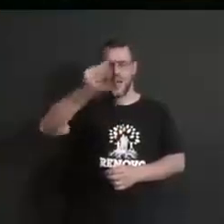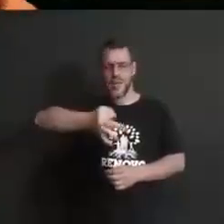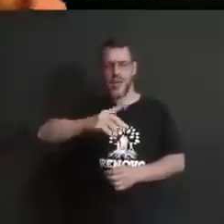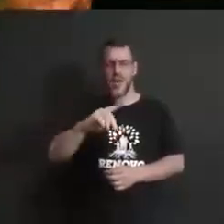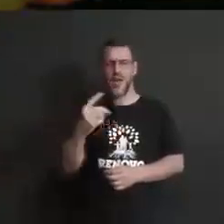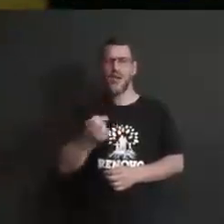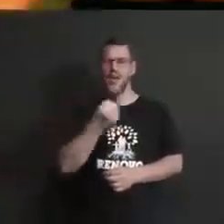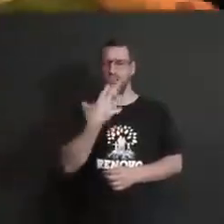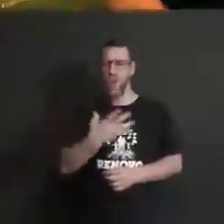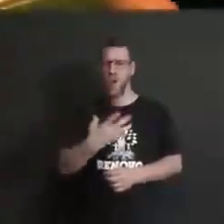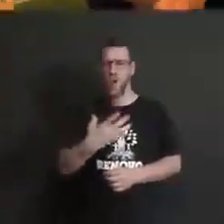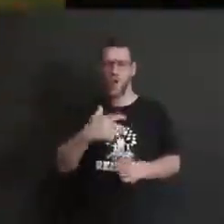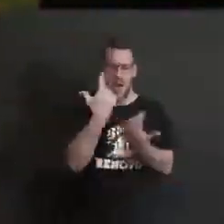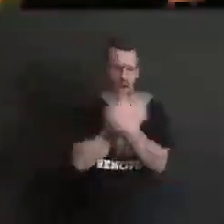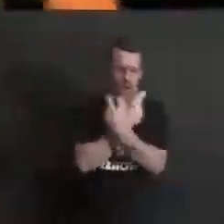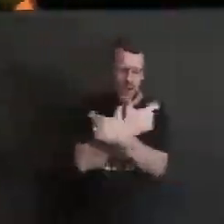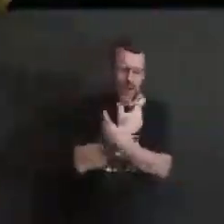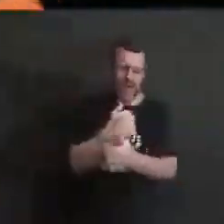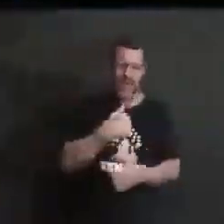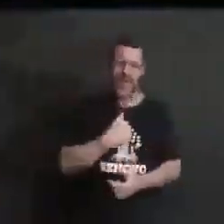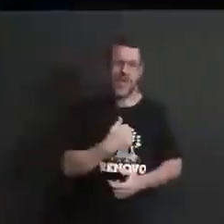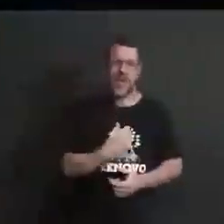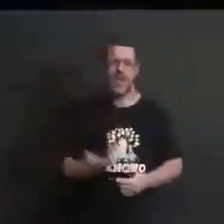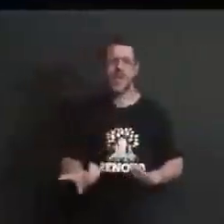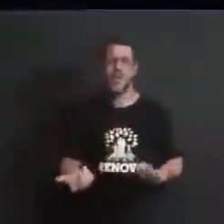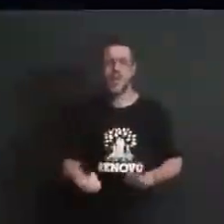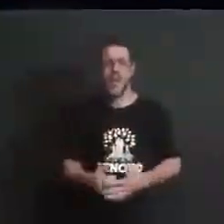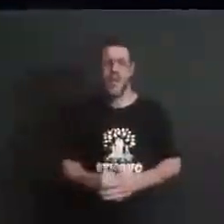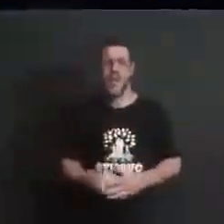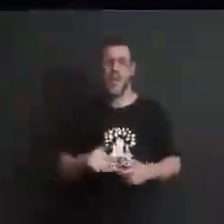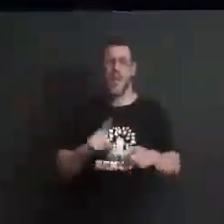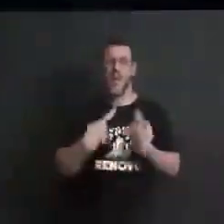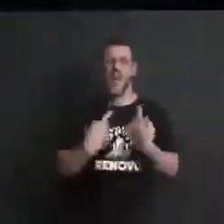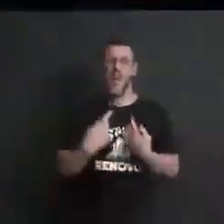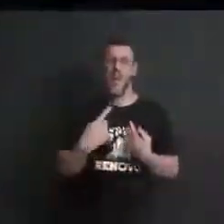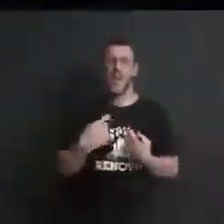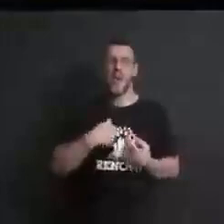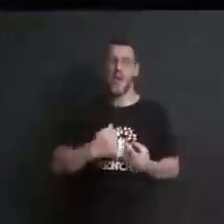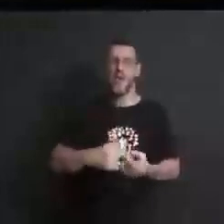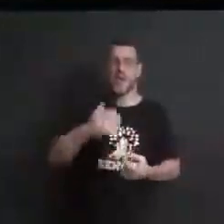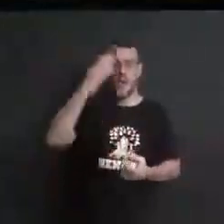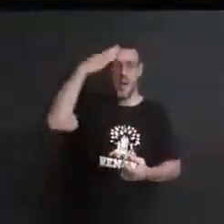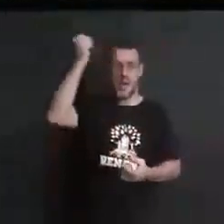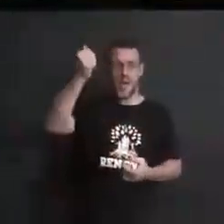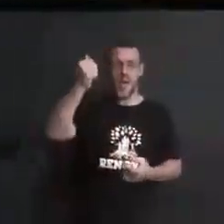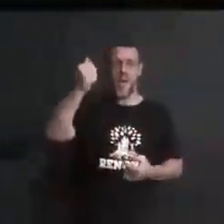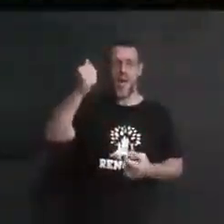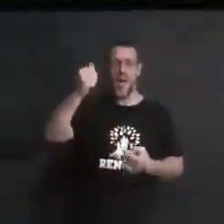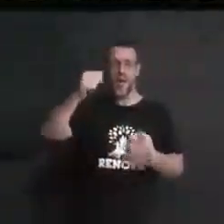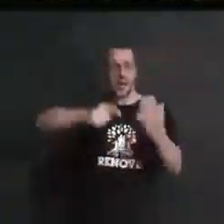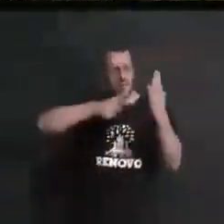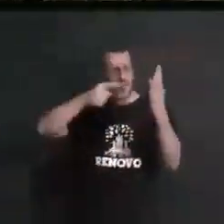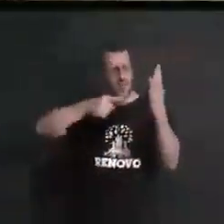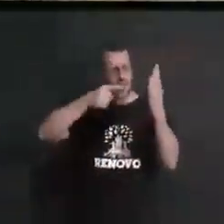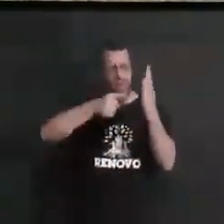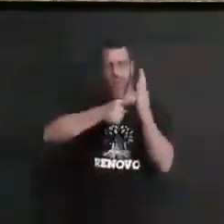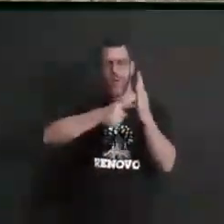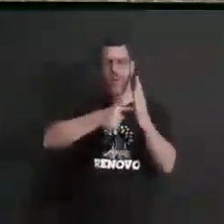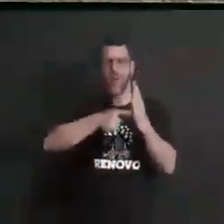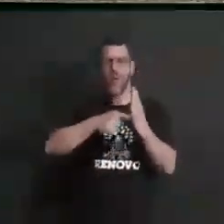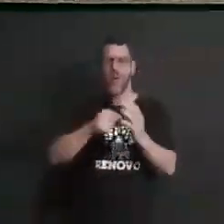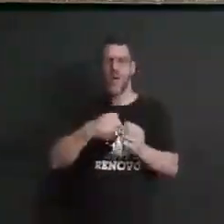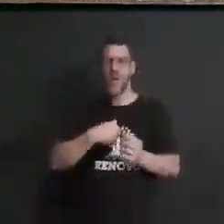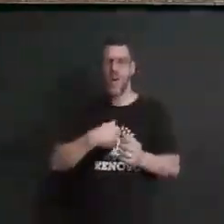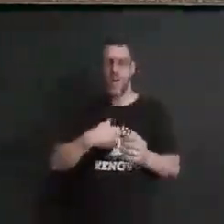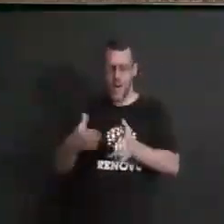a pena rir de mim, vale a pena debochar de mim, vale onde que ele pensa que ele vai, eu sei aonde eu vou, e eu vou